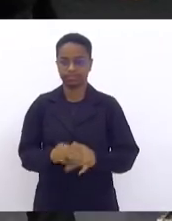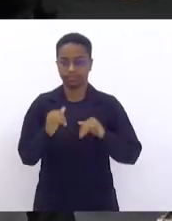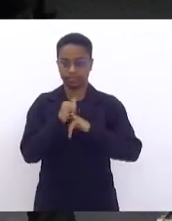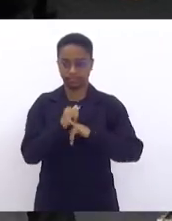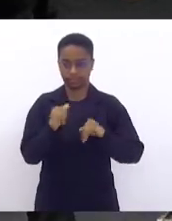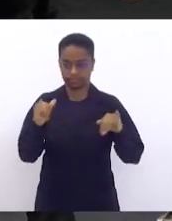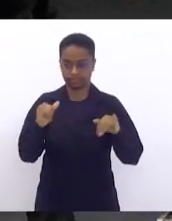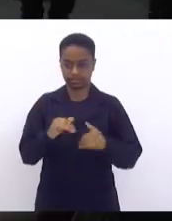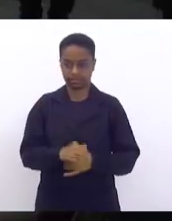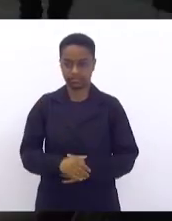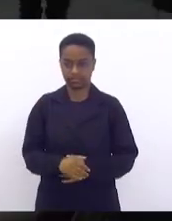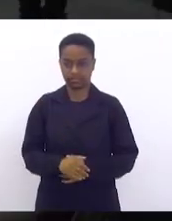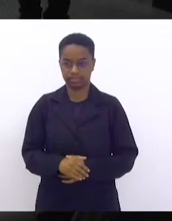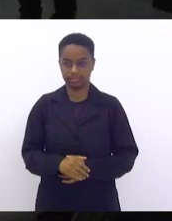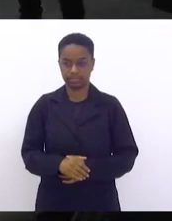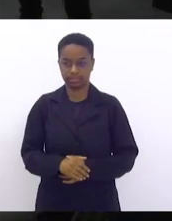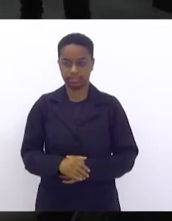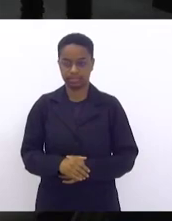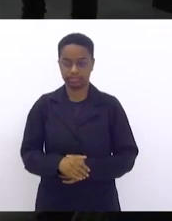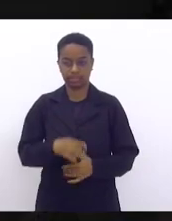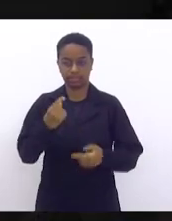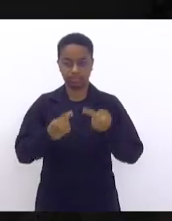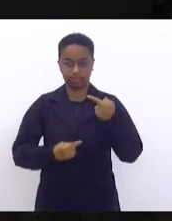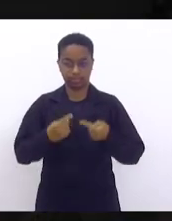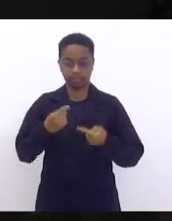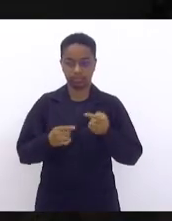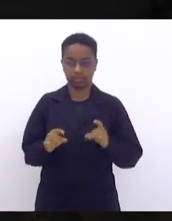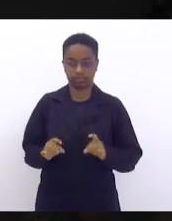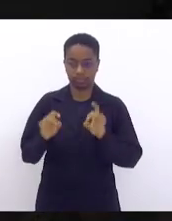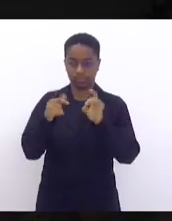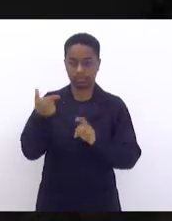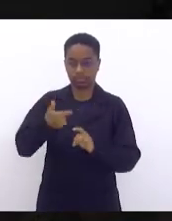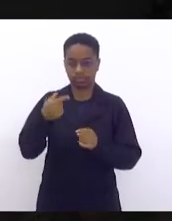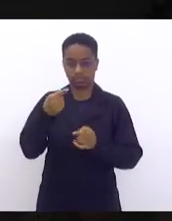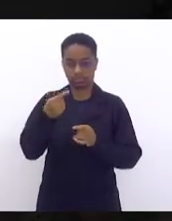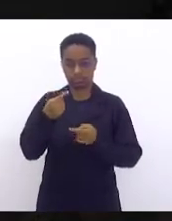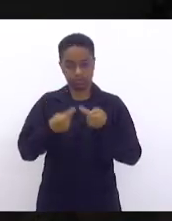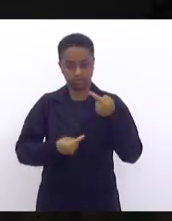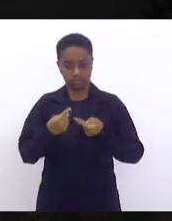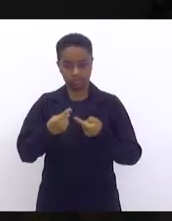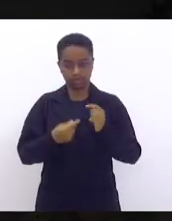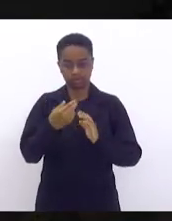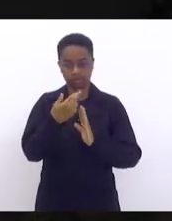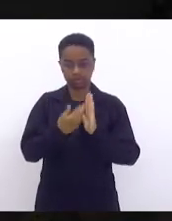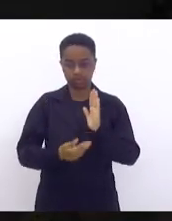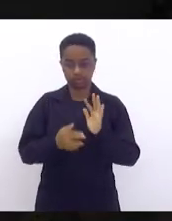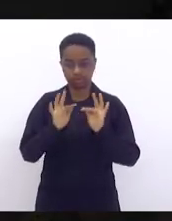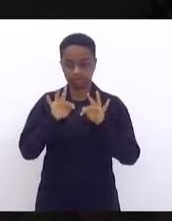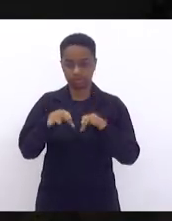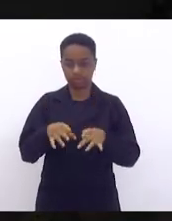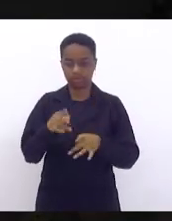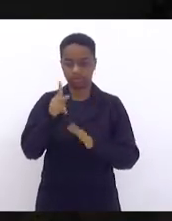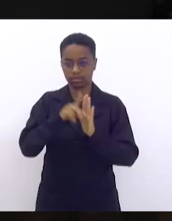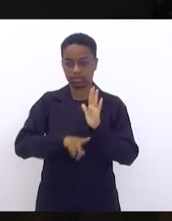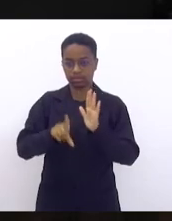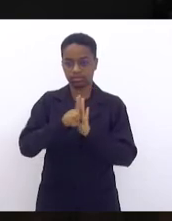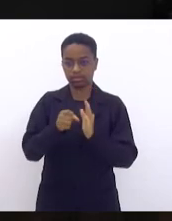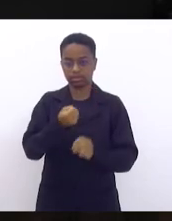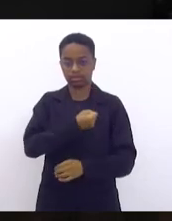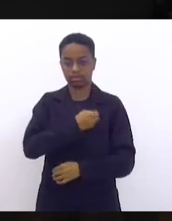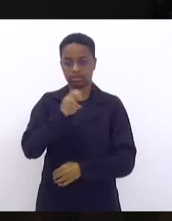Anuncio, em tramitação ordinária, em segunda discussão, redação do vencido, assim emendada. Projeto de lei